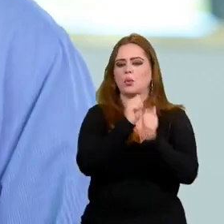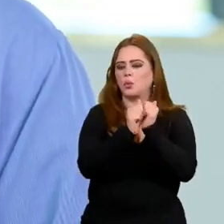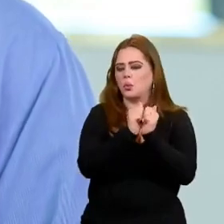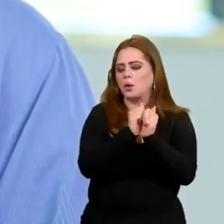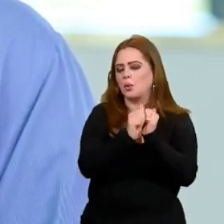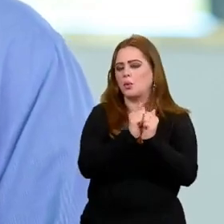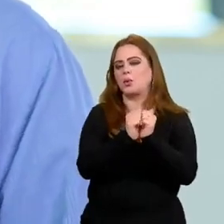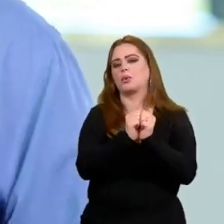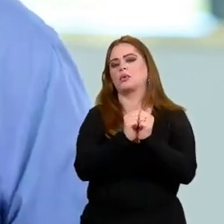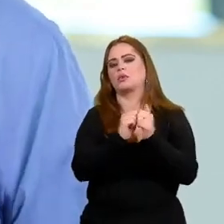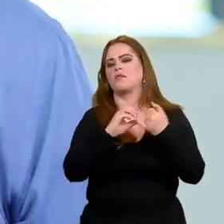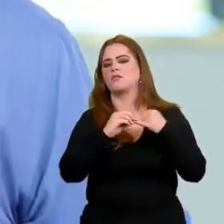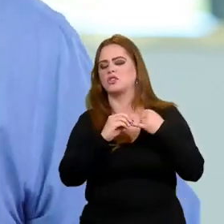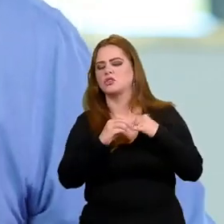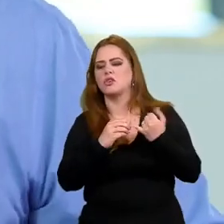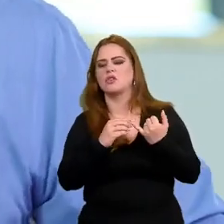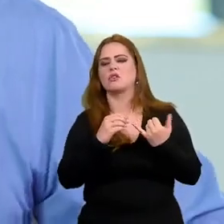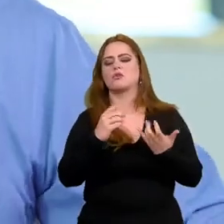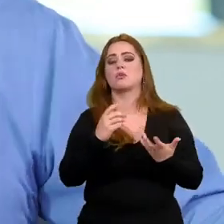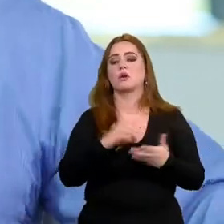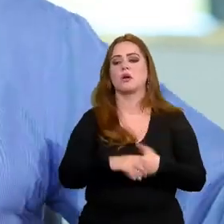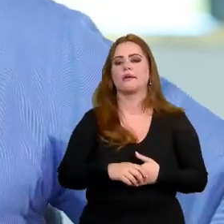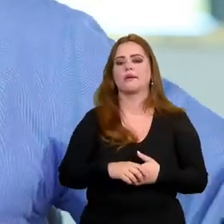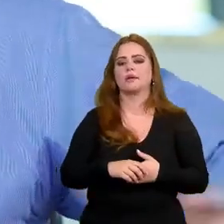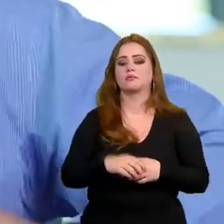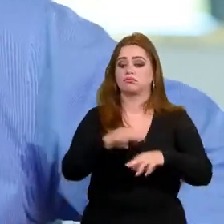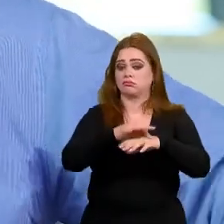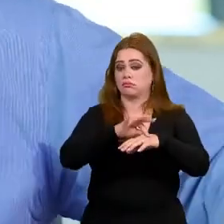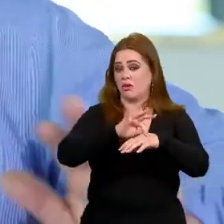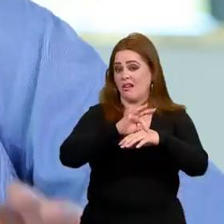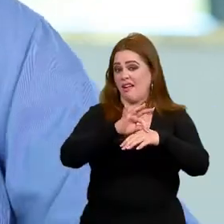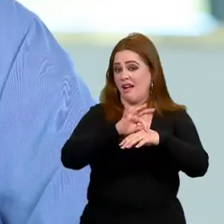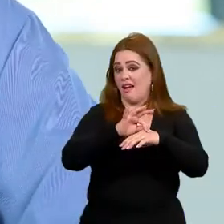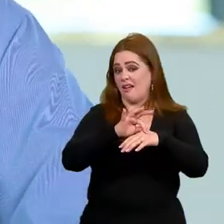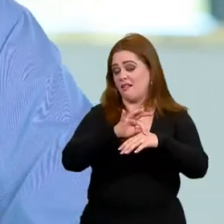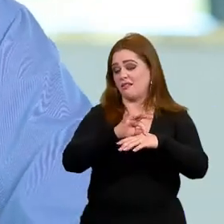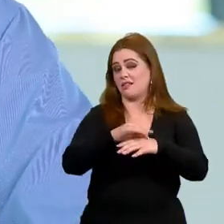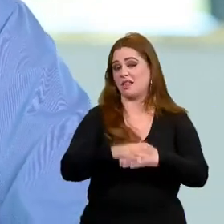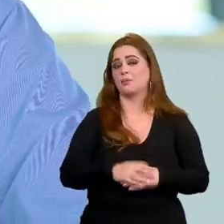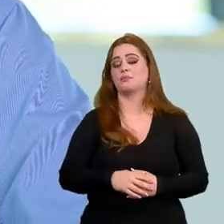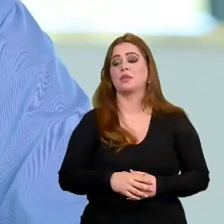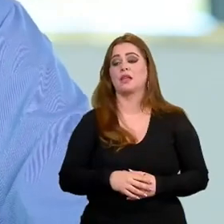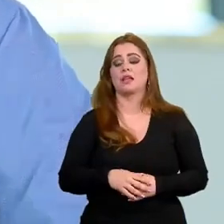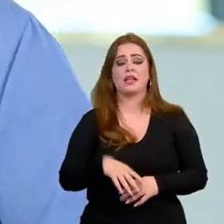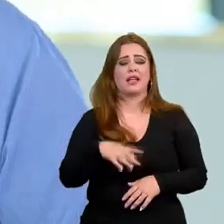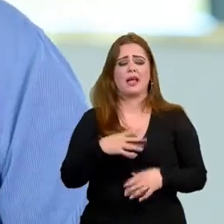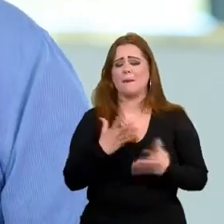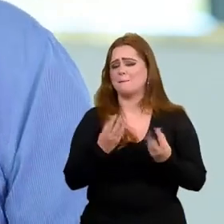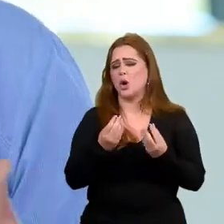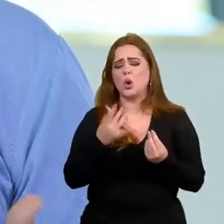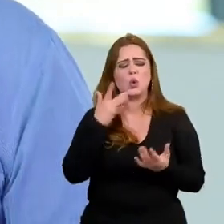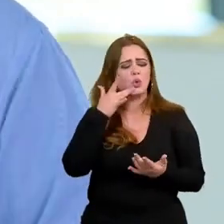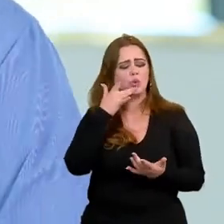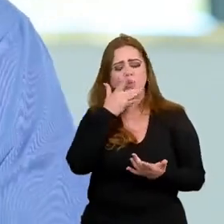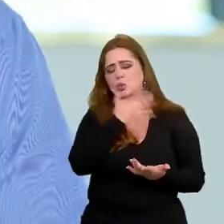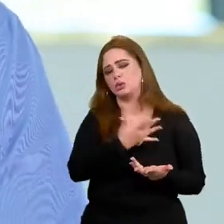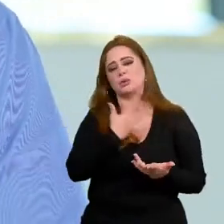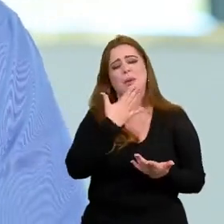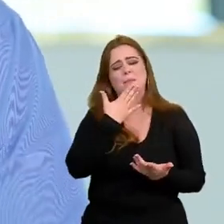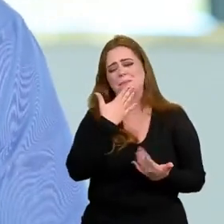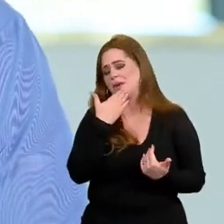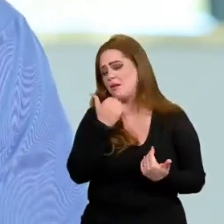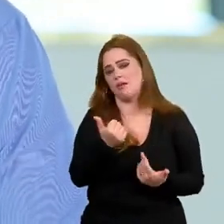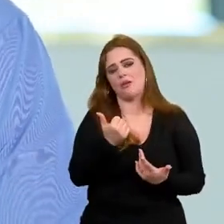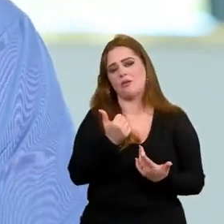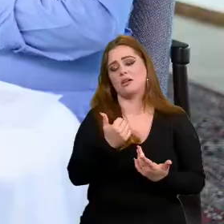e um bife acebolado, sabe? É o seguinte, Desta. vale qualquer preço do mundo, porque é muito gostoso e muito prazeroso comer